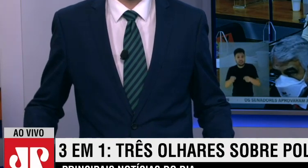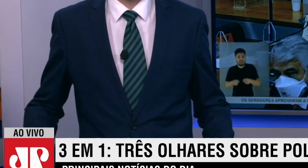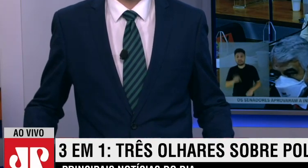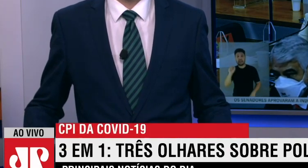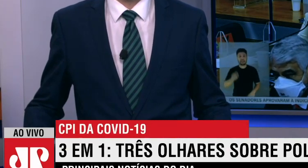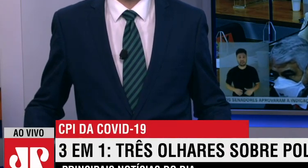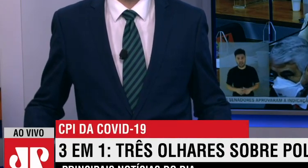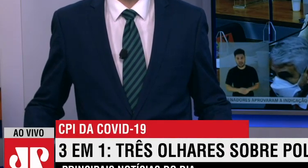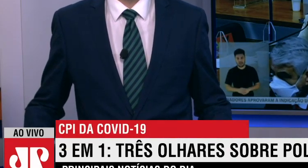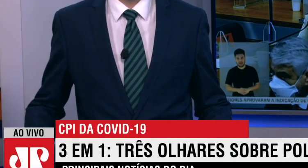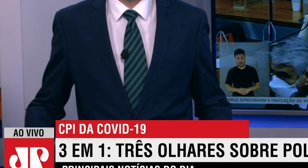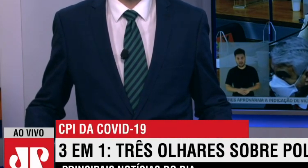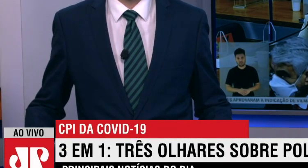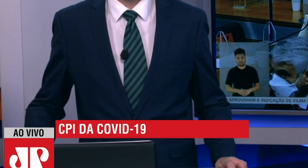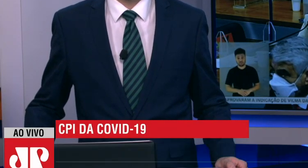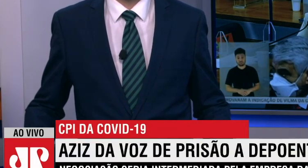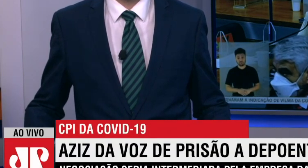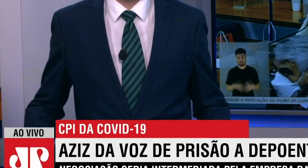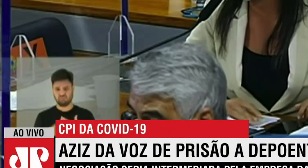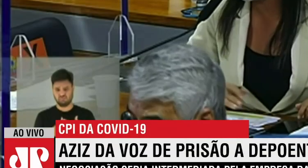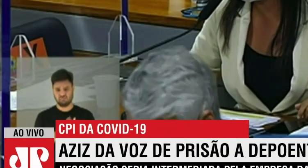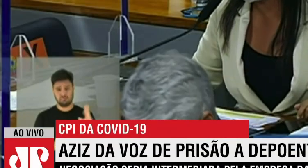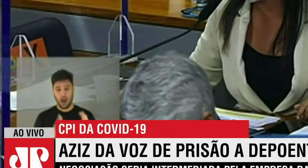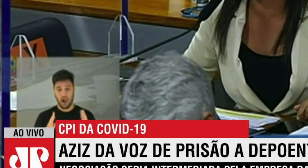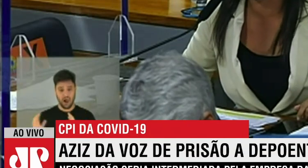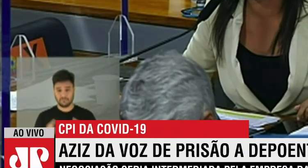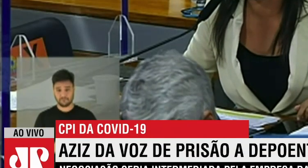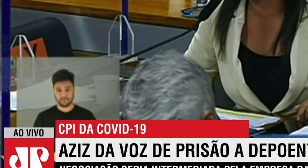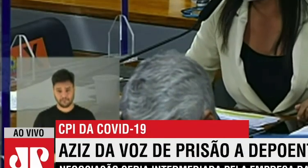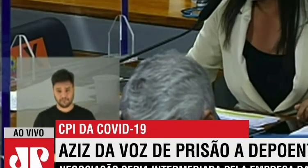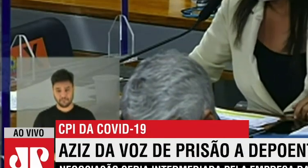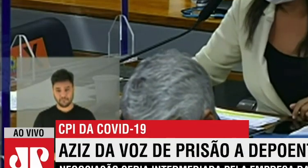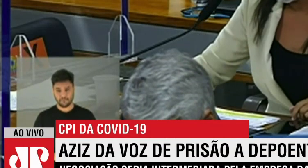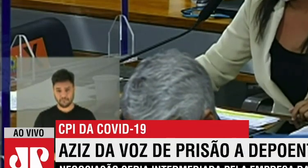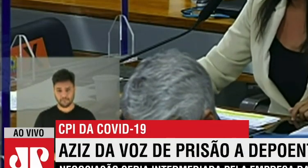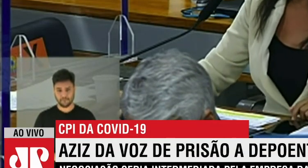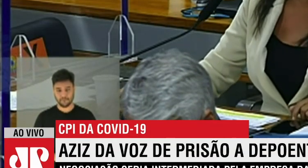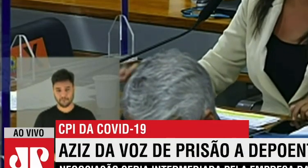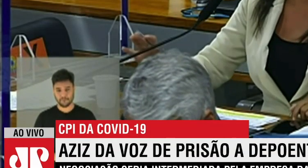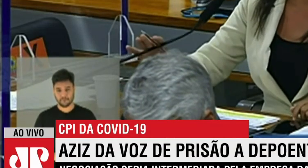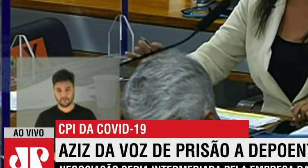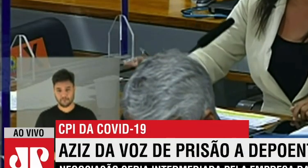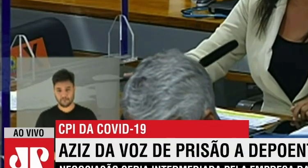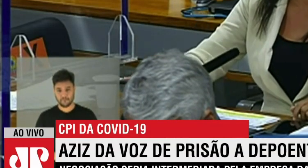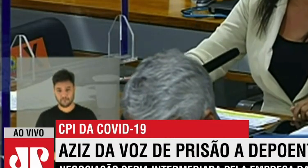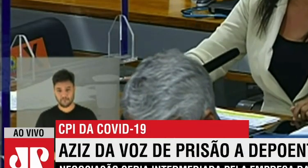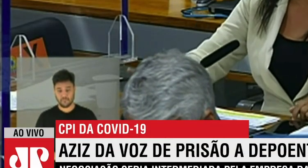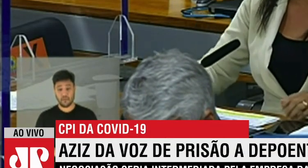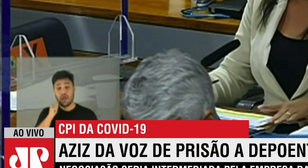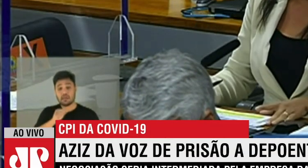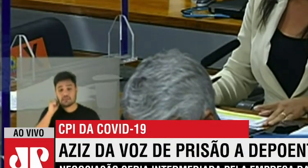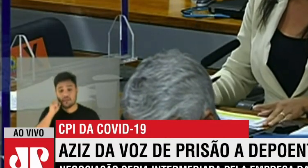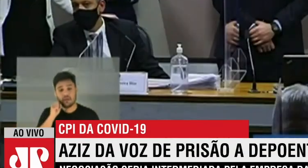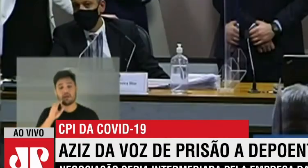CPI da Covid-19, que está pegando fogo, hein, gente? Só para poder, eu gostaria de saber do